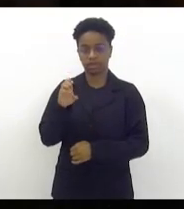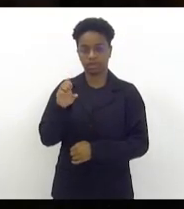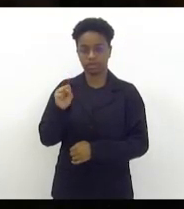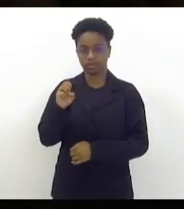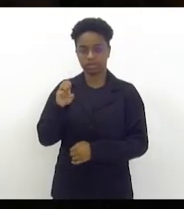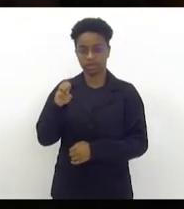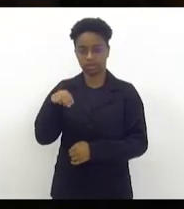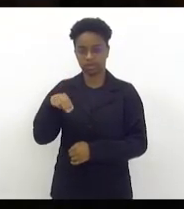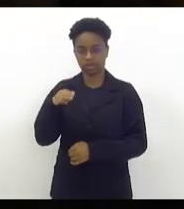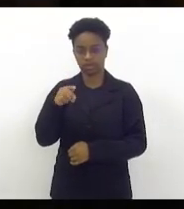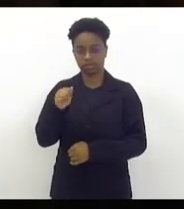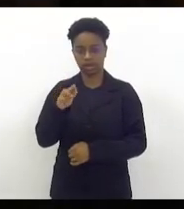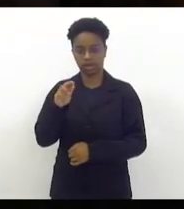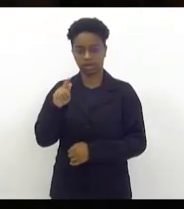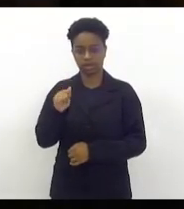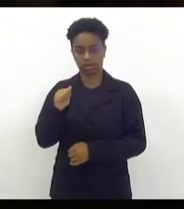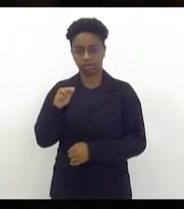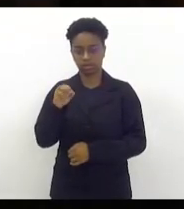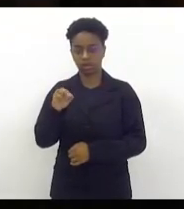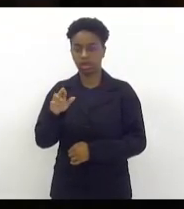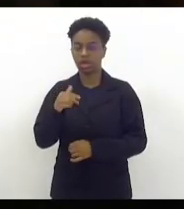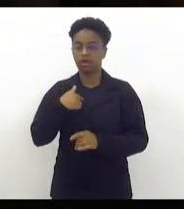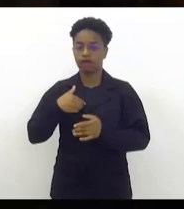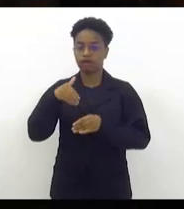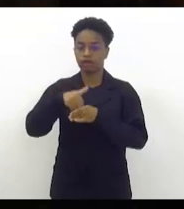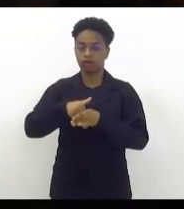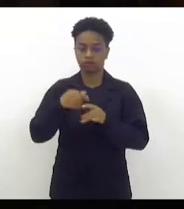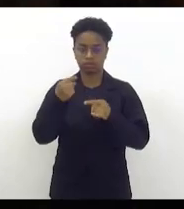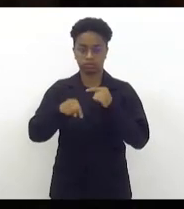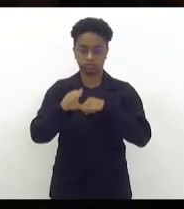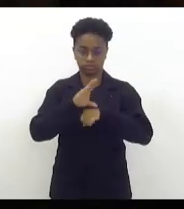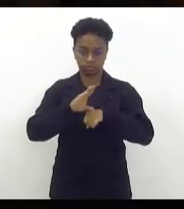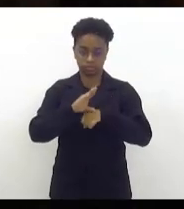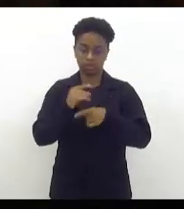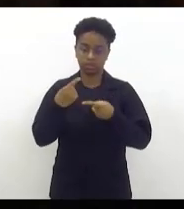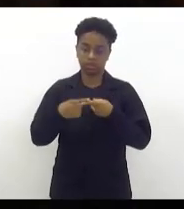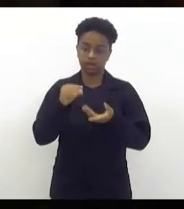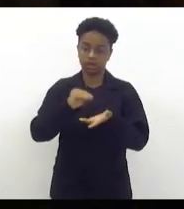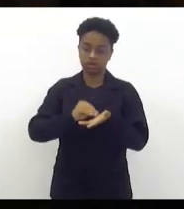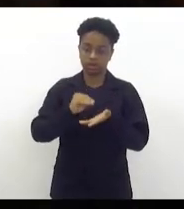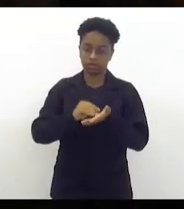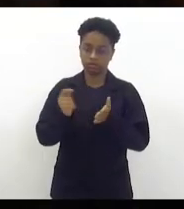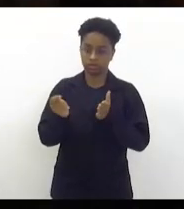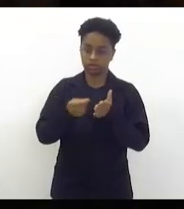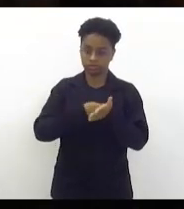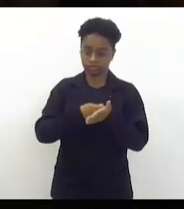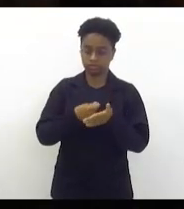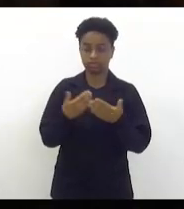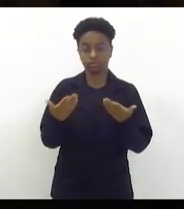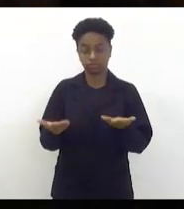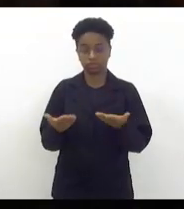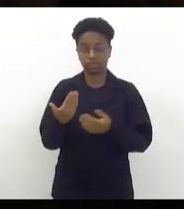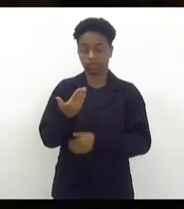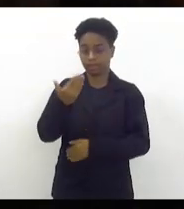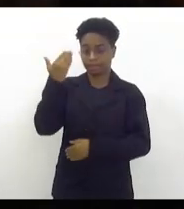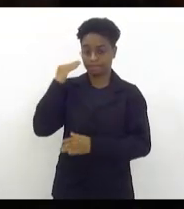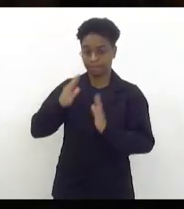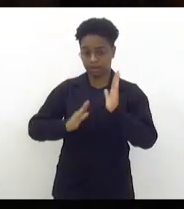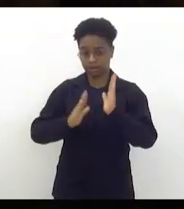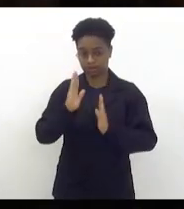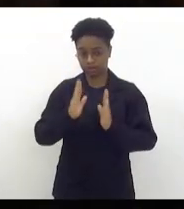inconstitucionalidade, porque faltava uma assinatura, ou do governador, ou do presidente da Assembleia. E que, naquela oportunidade,